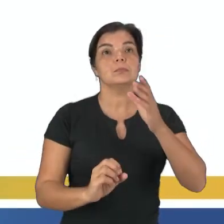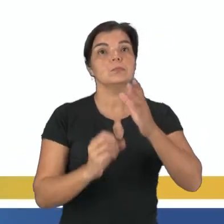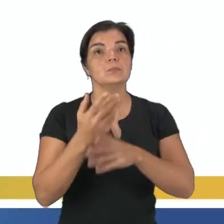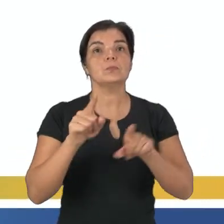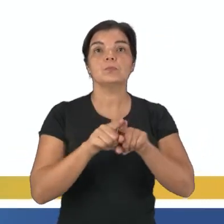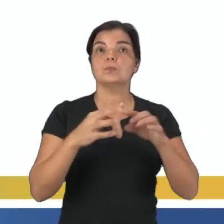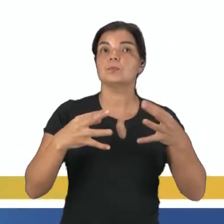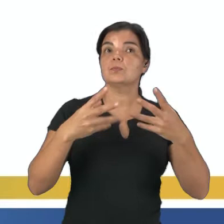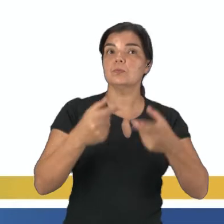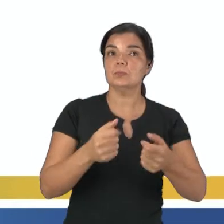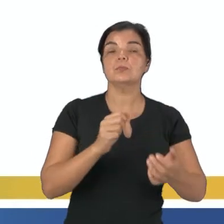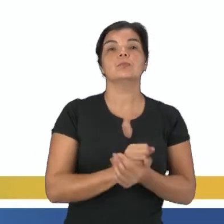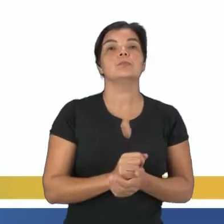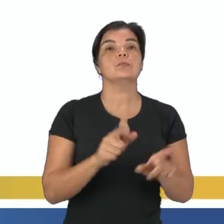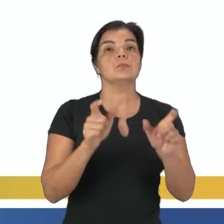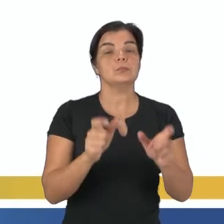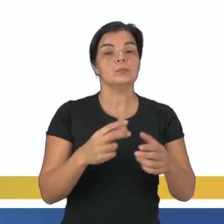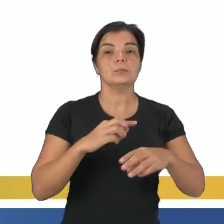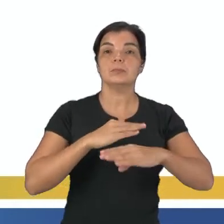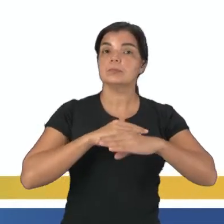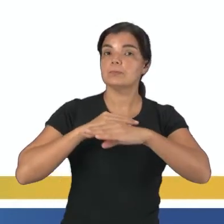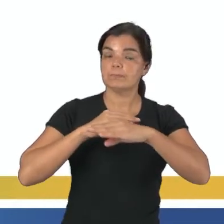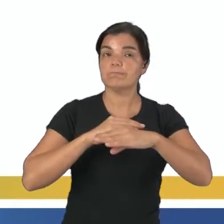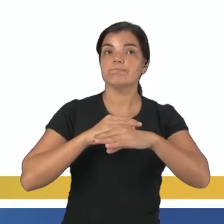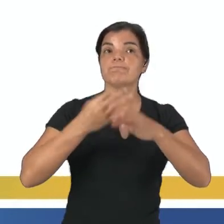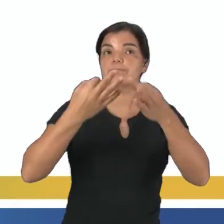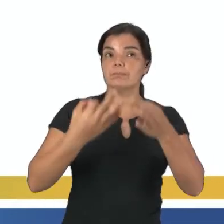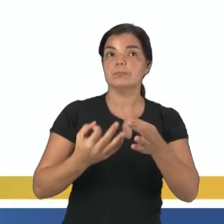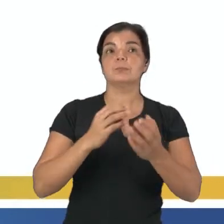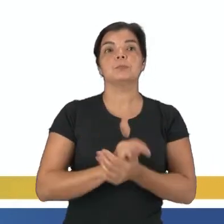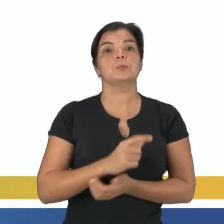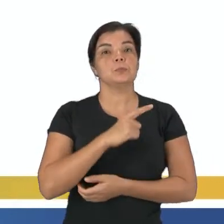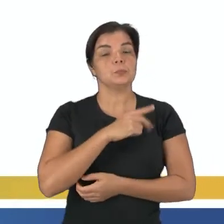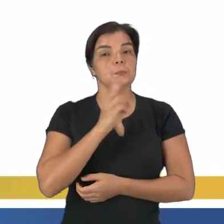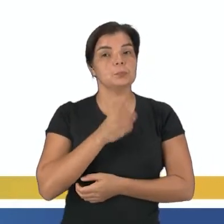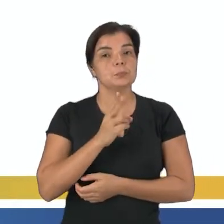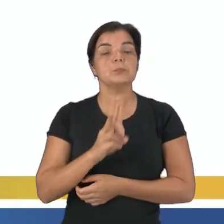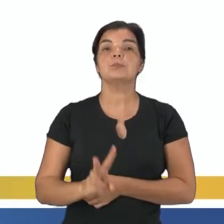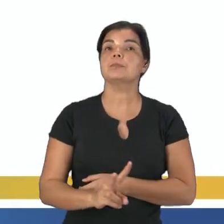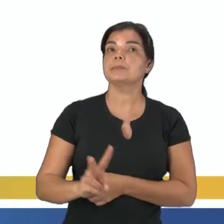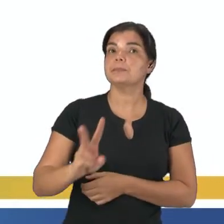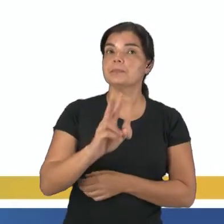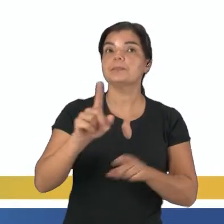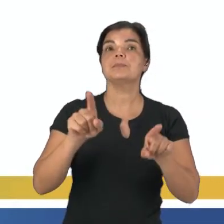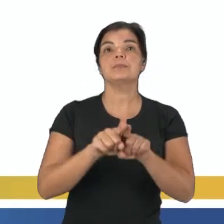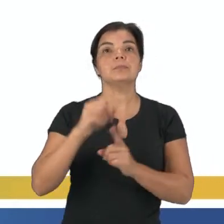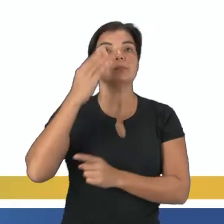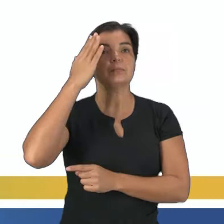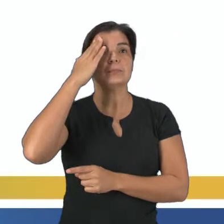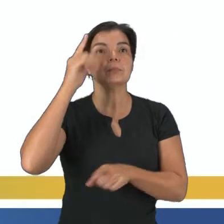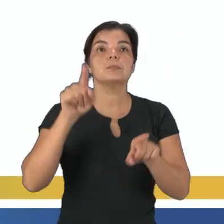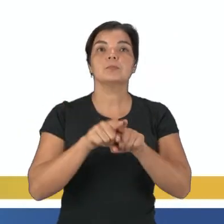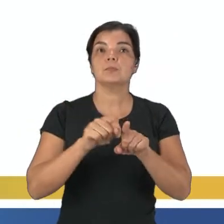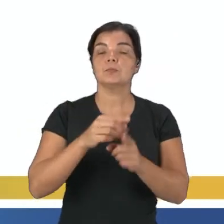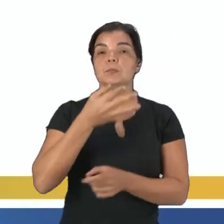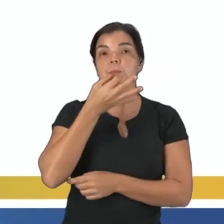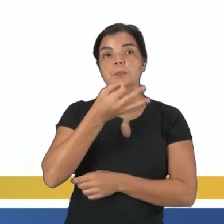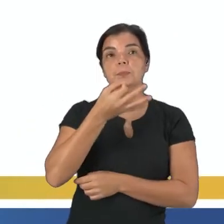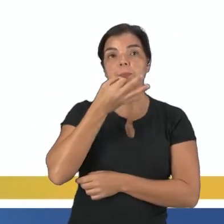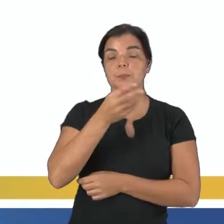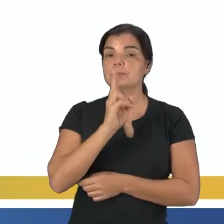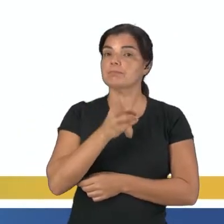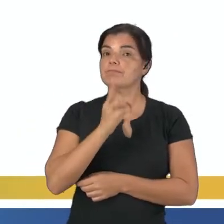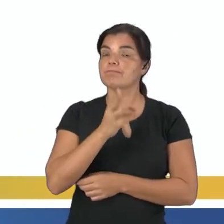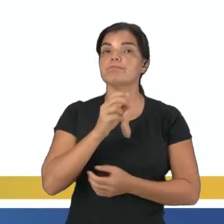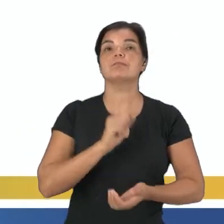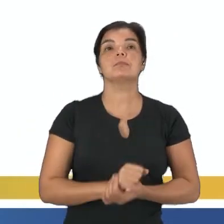quando todas as partes estão nas mesmas condições, possuem o mesmo valor e são interpretadas a partir do